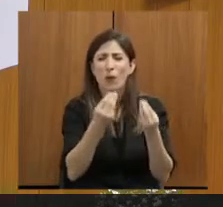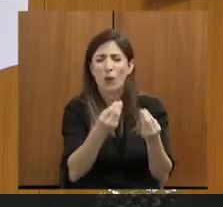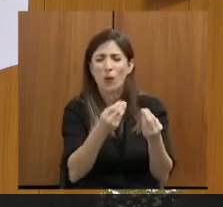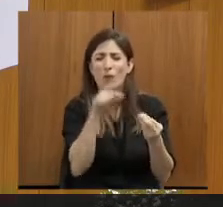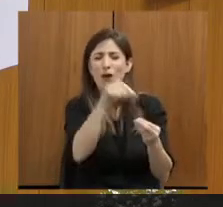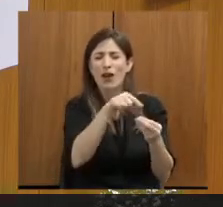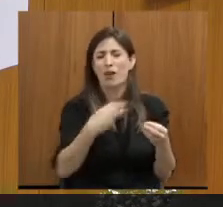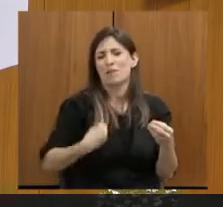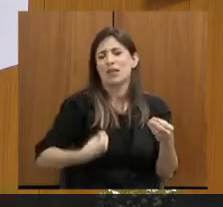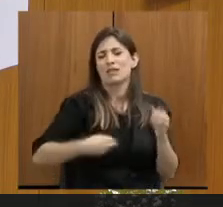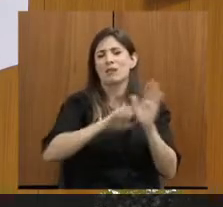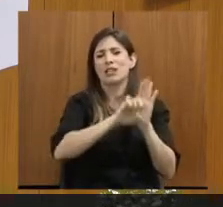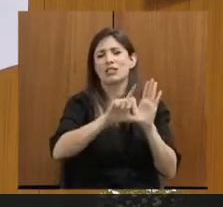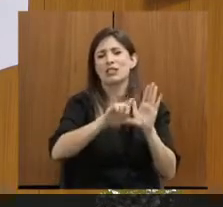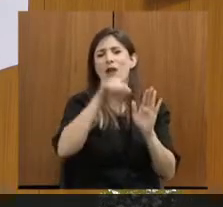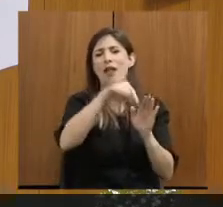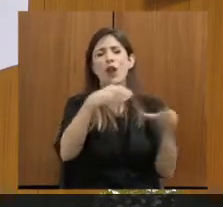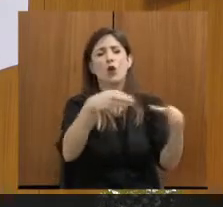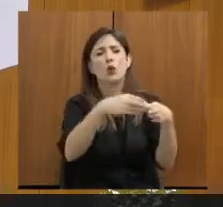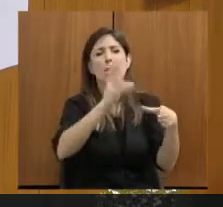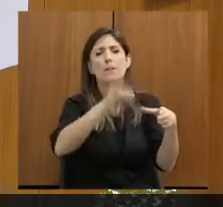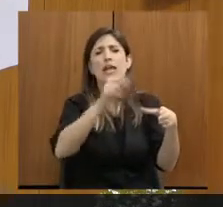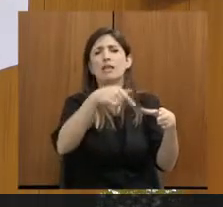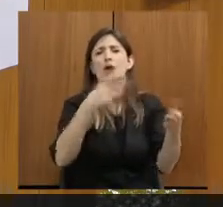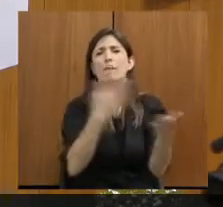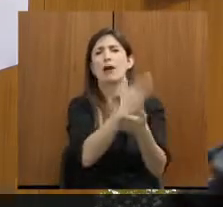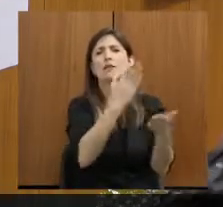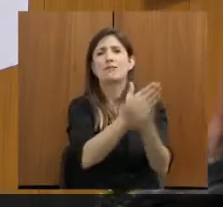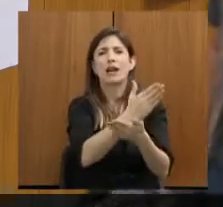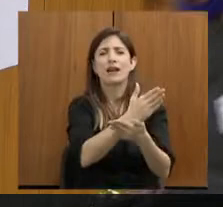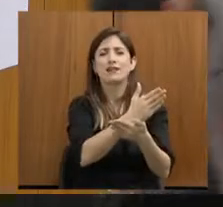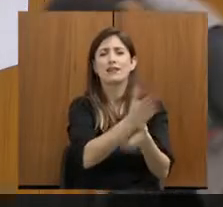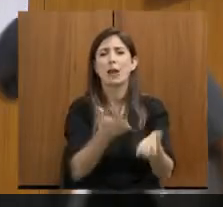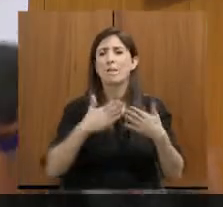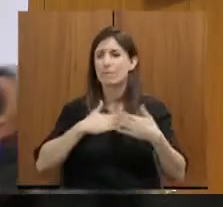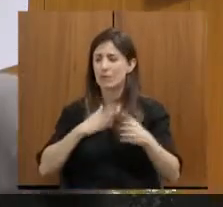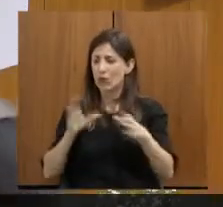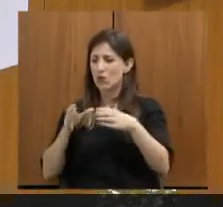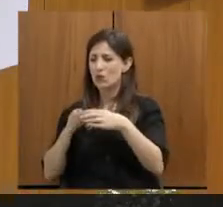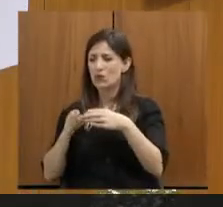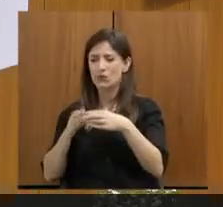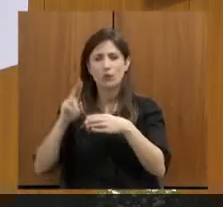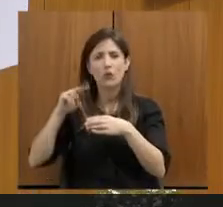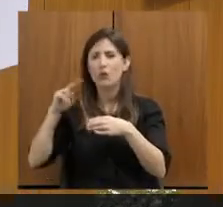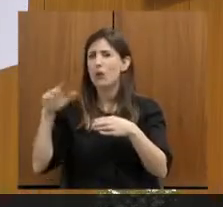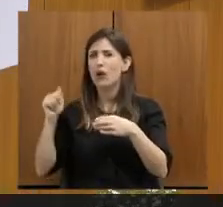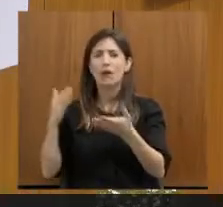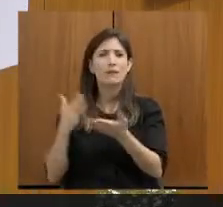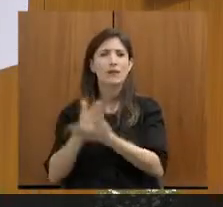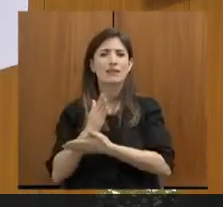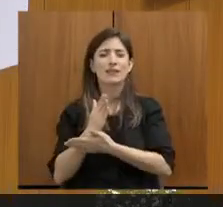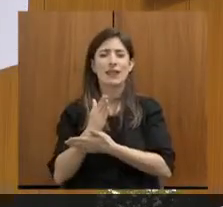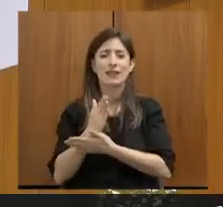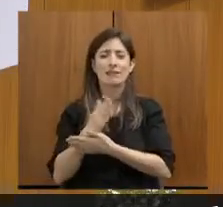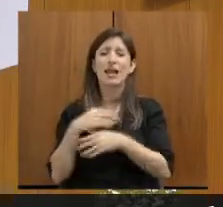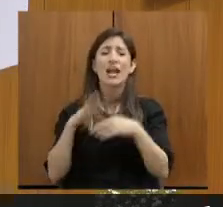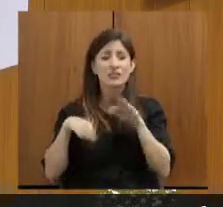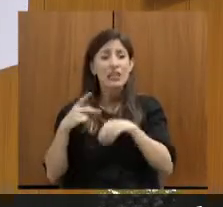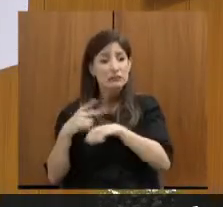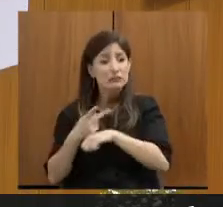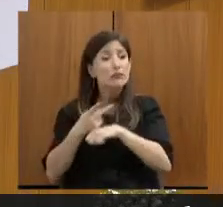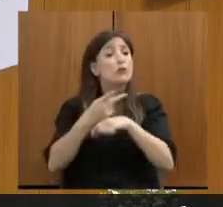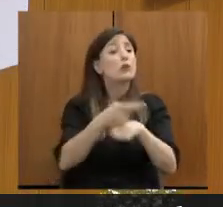mas ela não quer passar Será porque a disputa e sempre fala se eu vou te ajudar aí quando eles pegam para ajudar é para outro